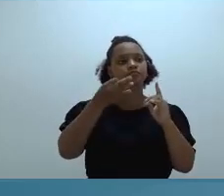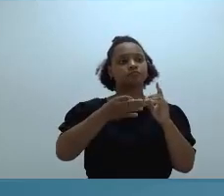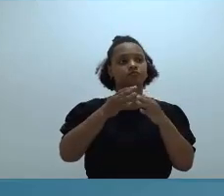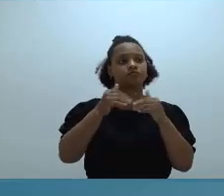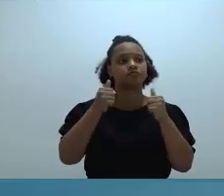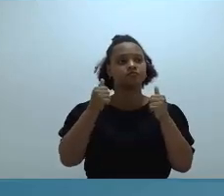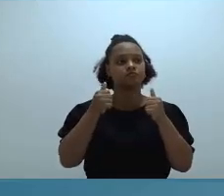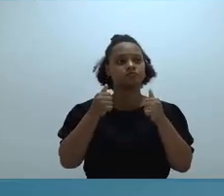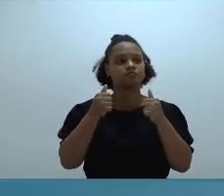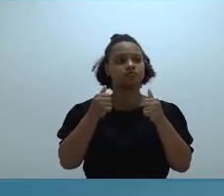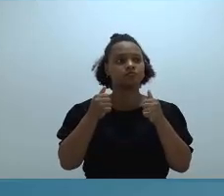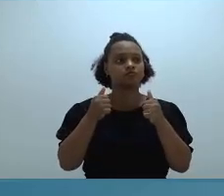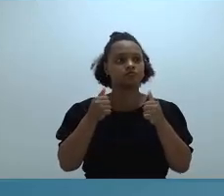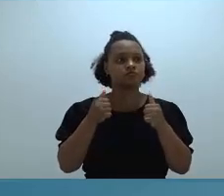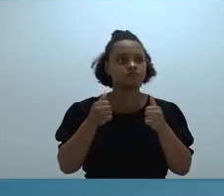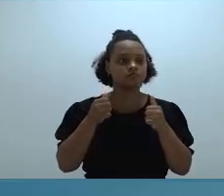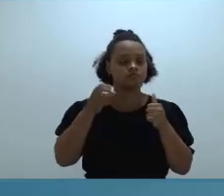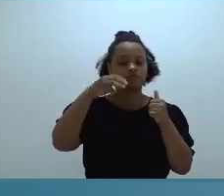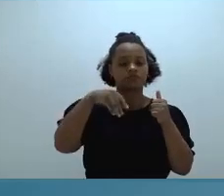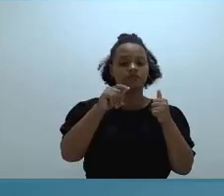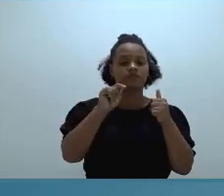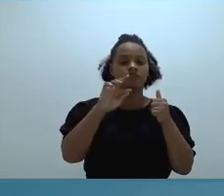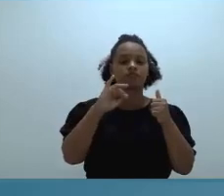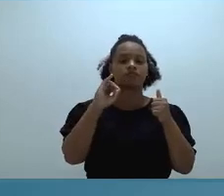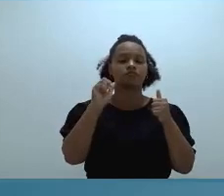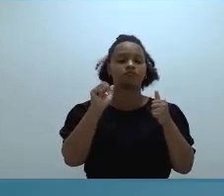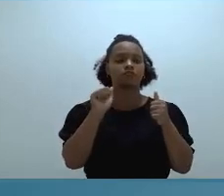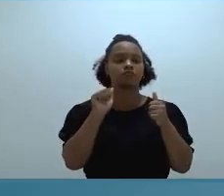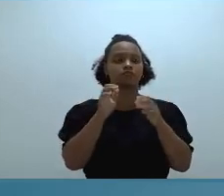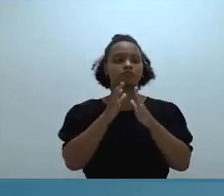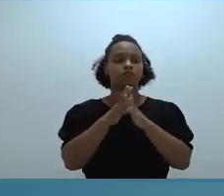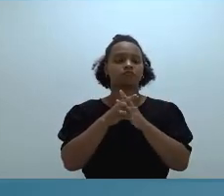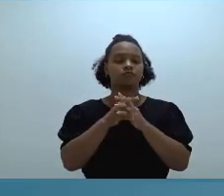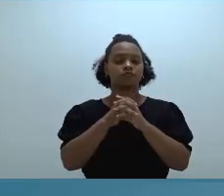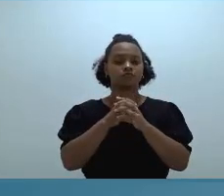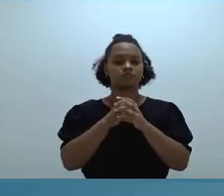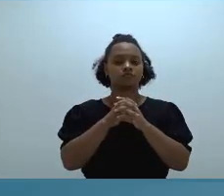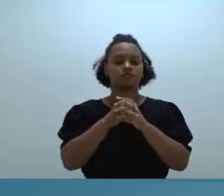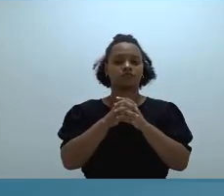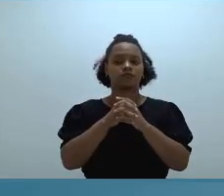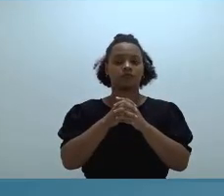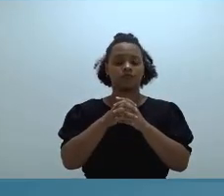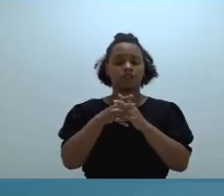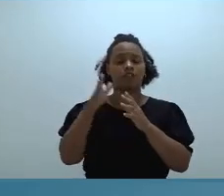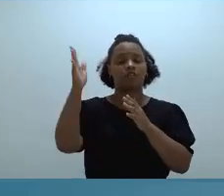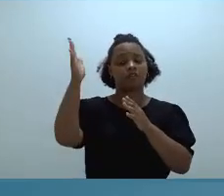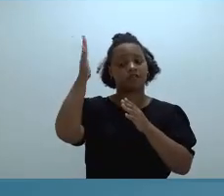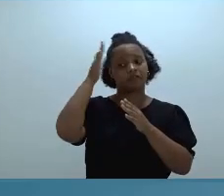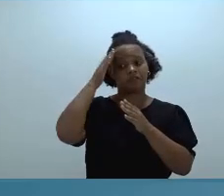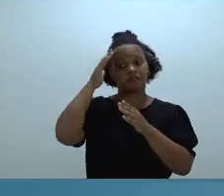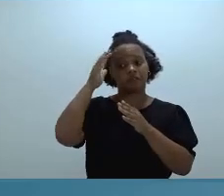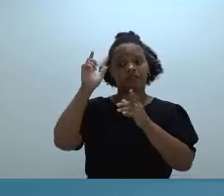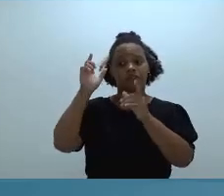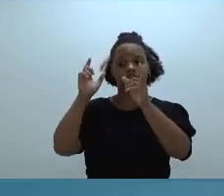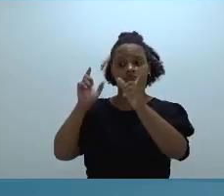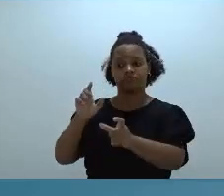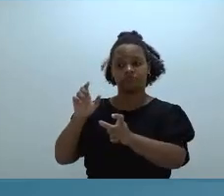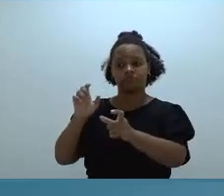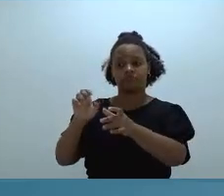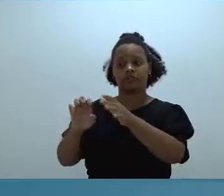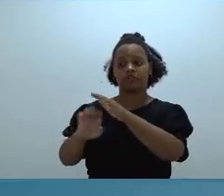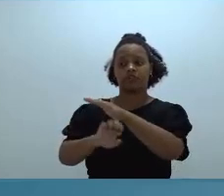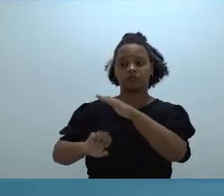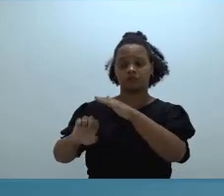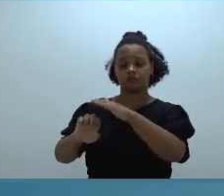No meu entendimento, apesar de ser duas empresas privadas, uma é concessionária de